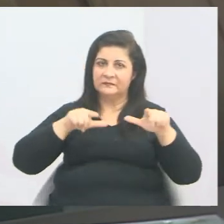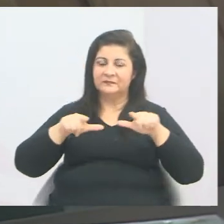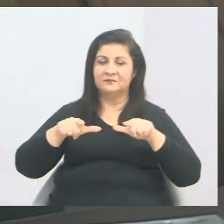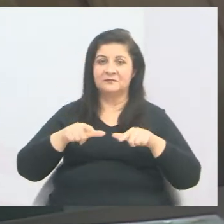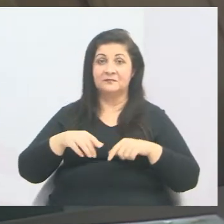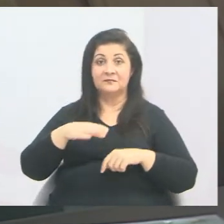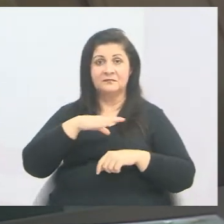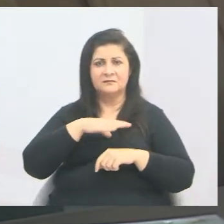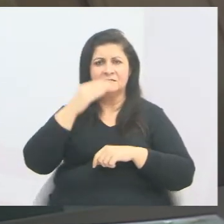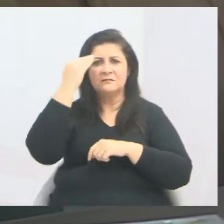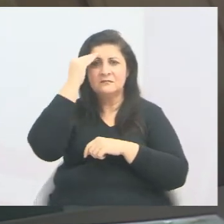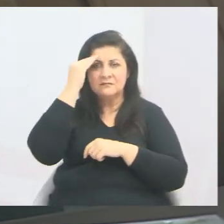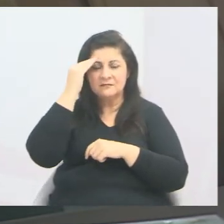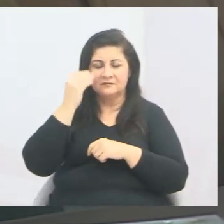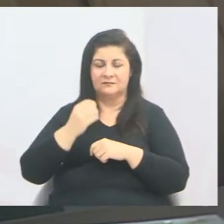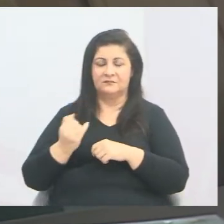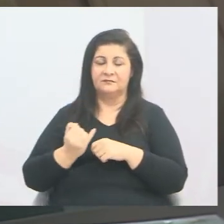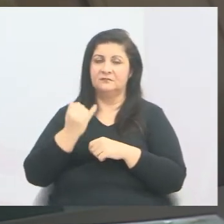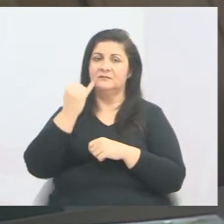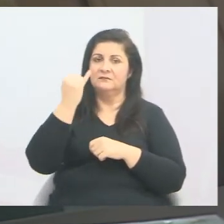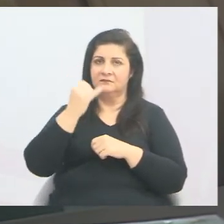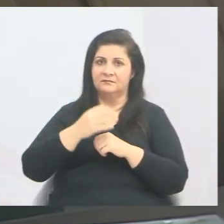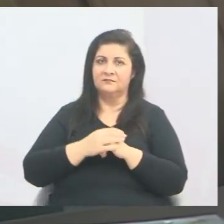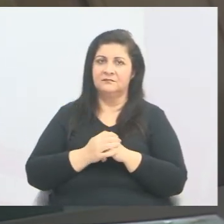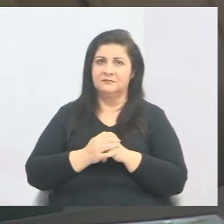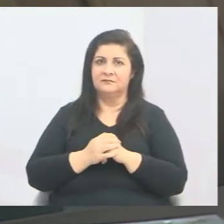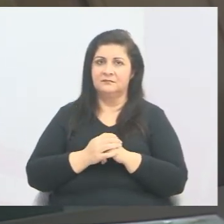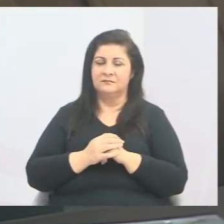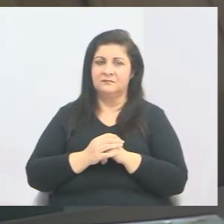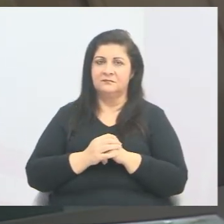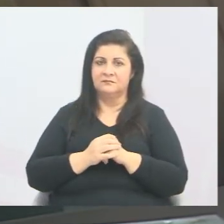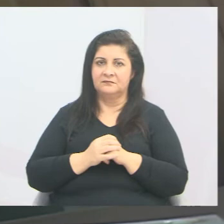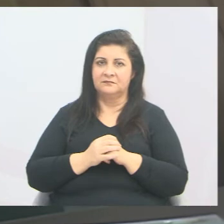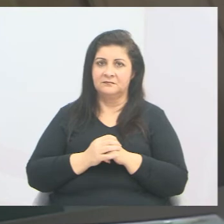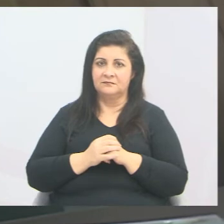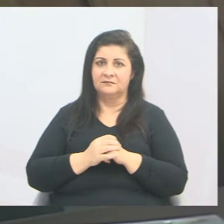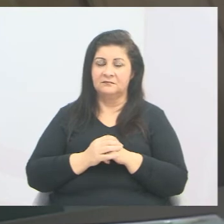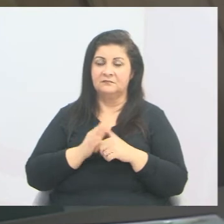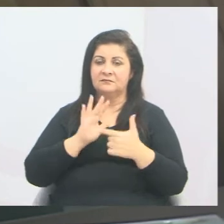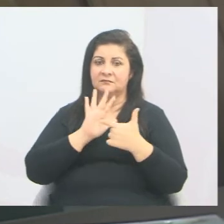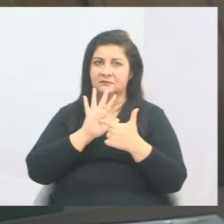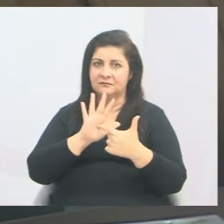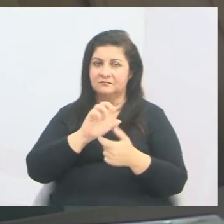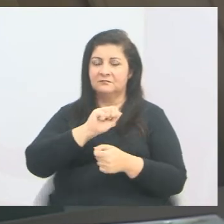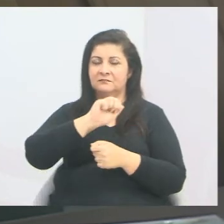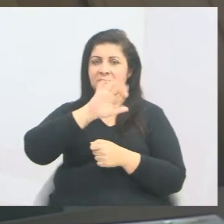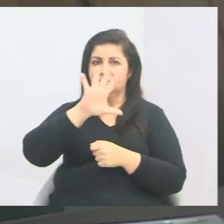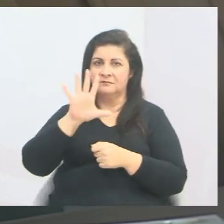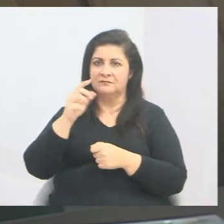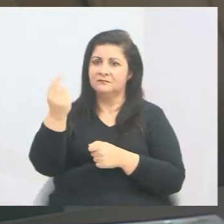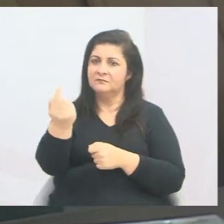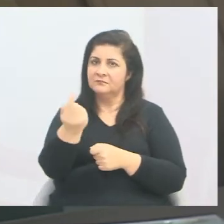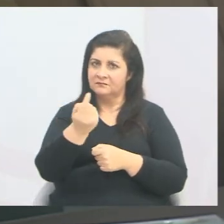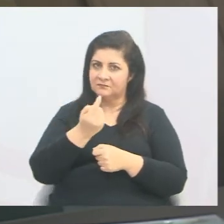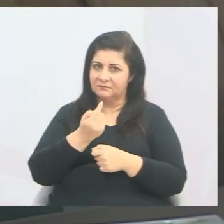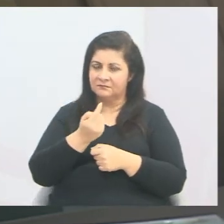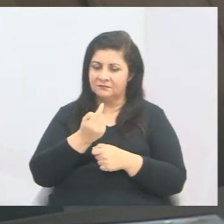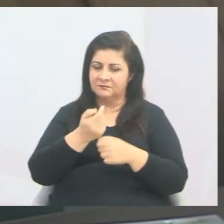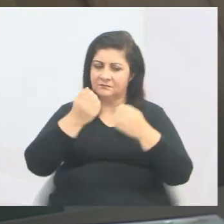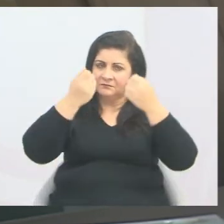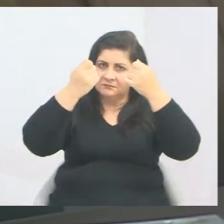cidade entenda a importância que é essa transparência e vir aqui mostrar